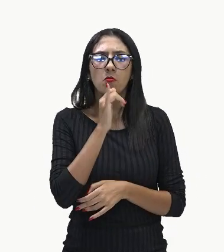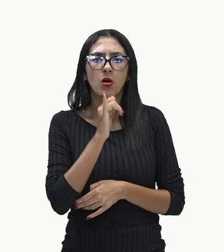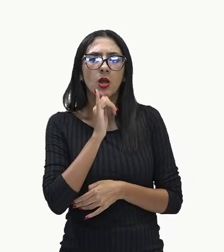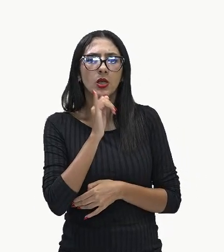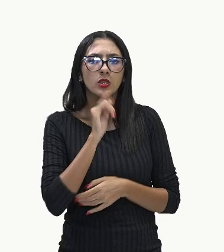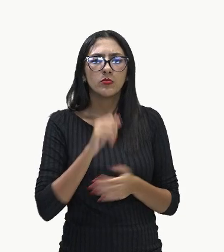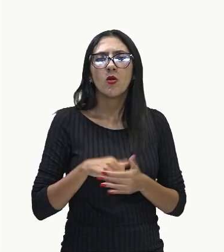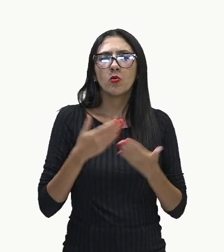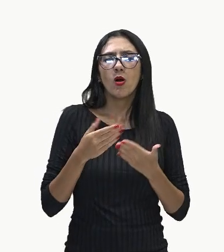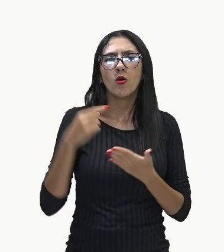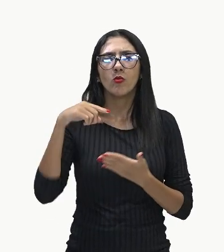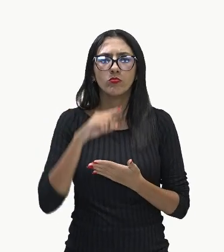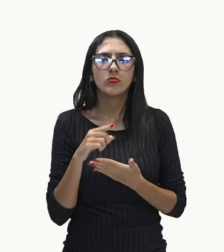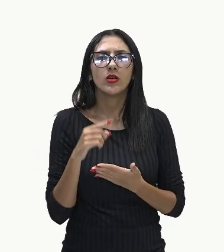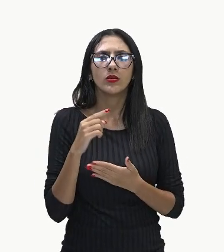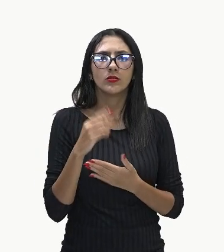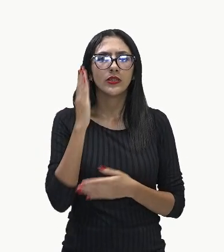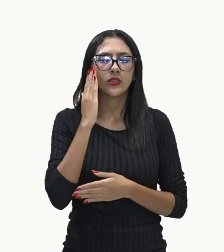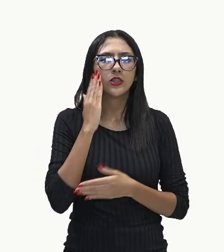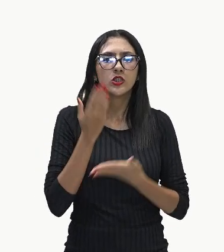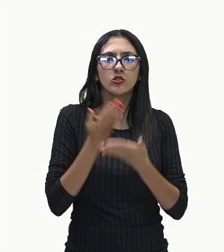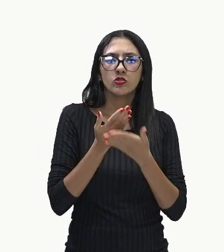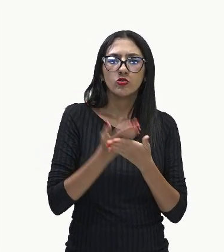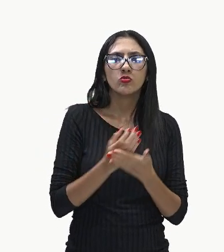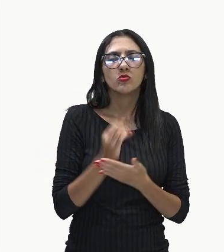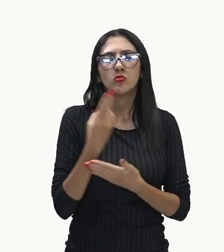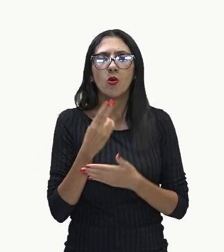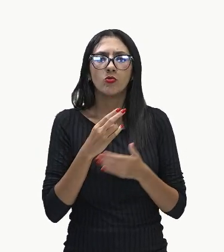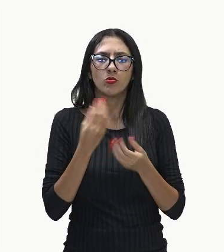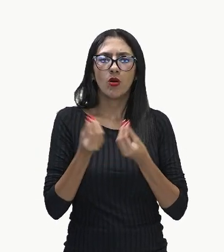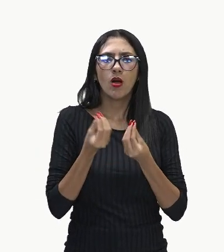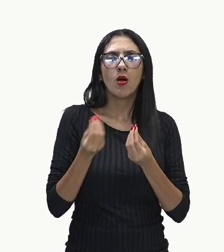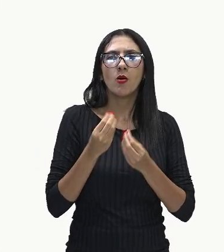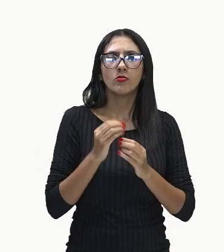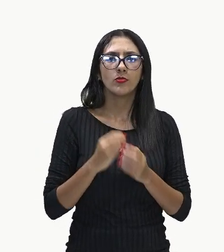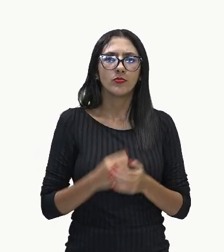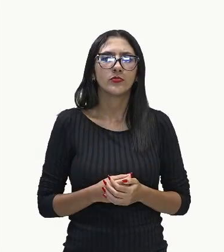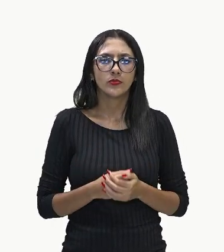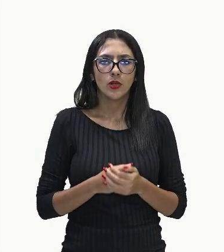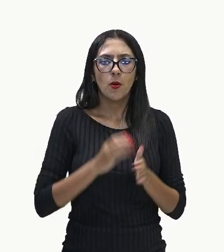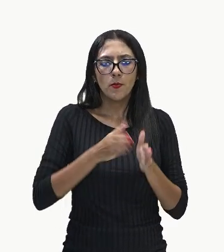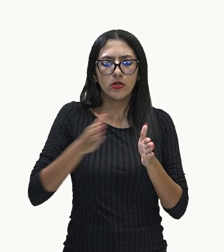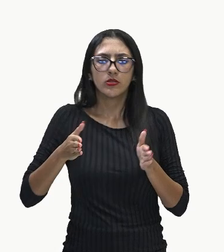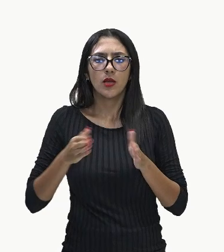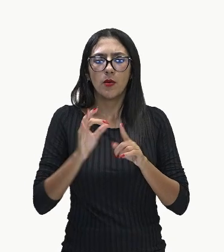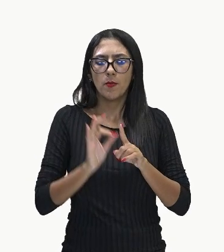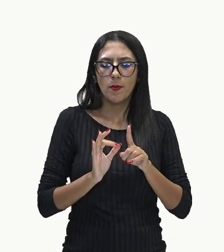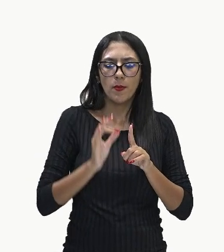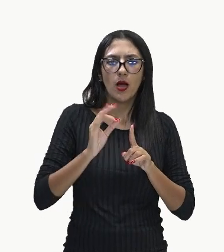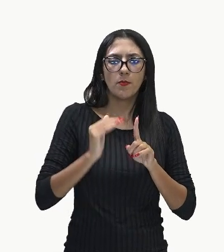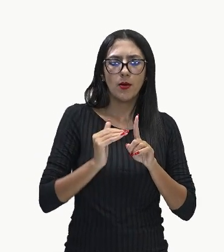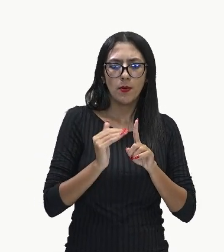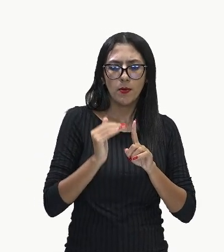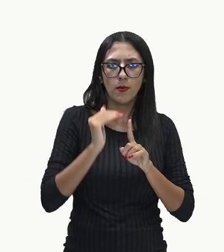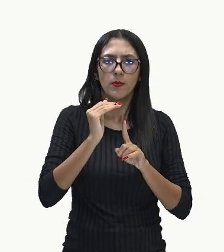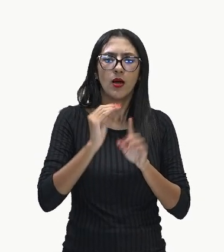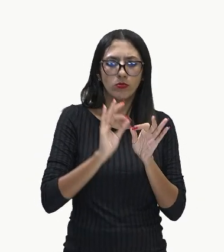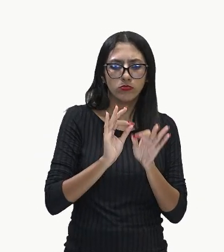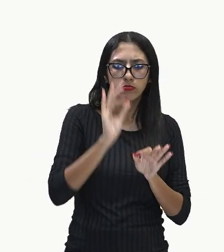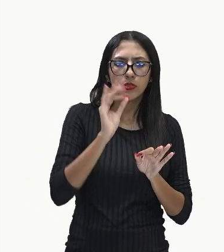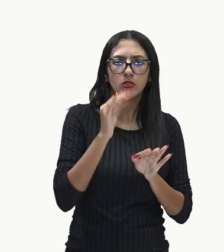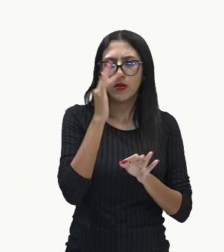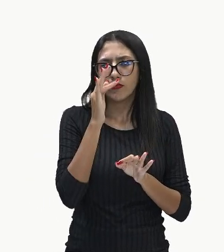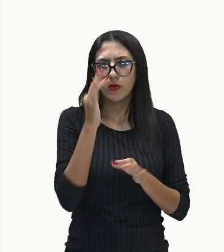de escolaridade, estágio de crescimento de uma planta e etc. Então, aqui a gente analisa, ó. Aqui as nossas